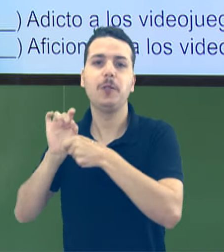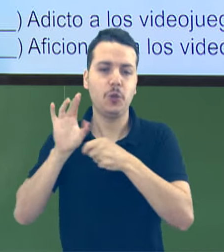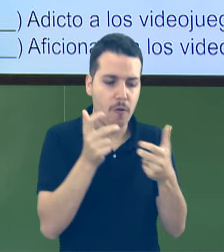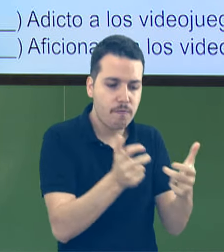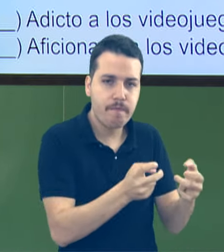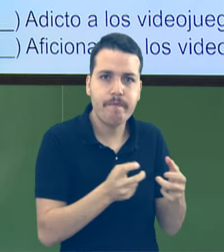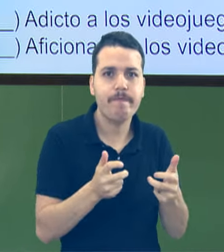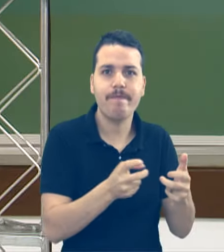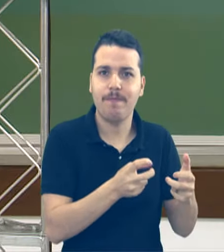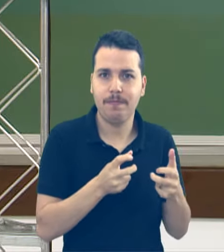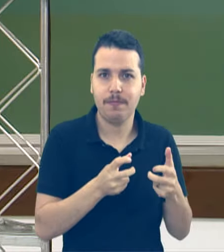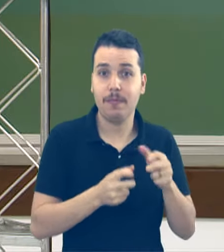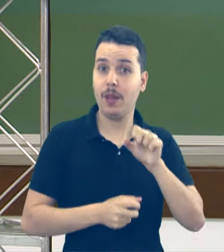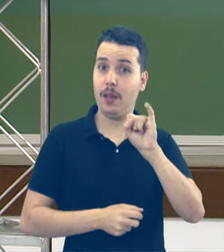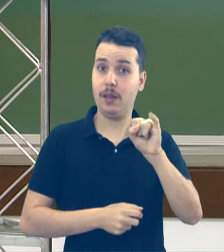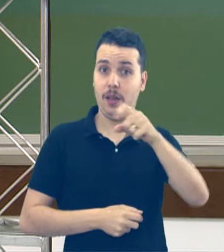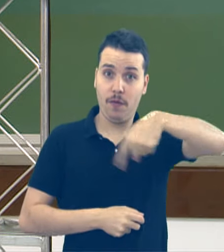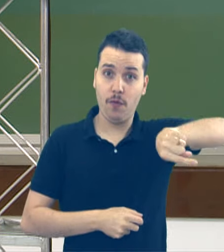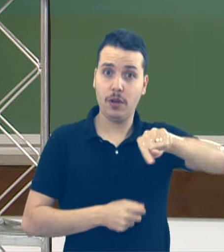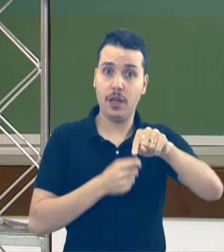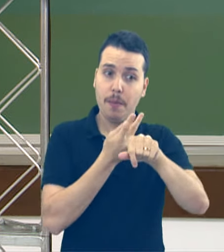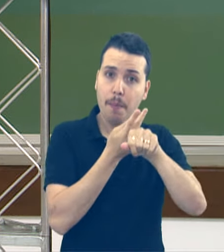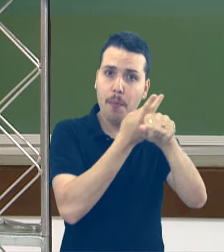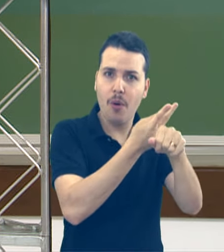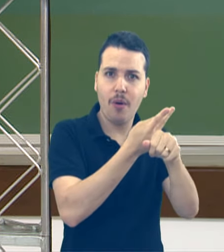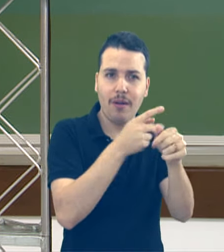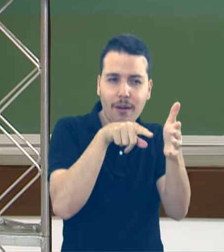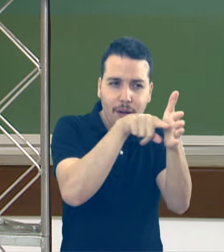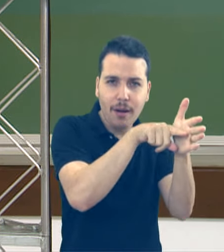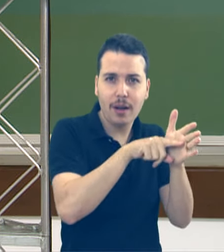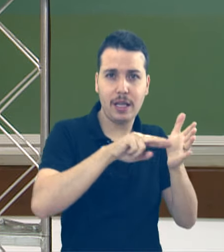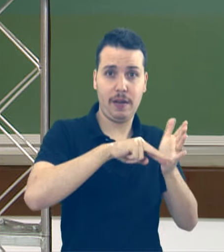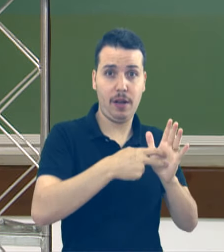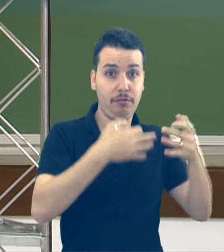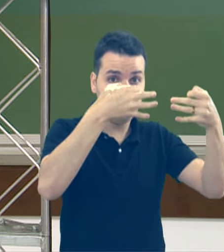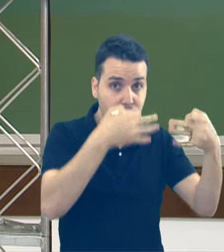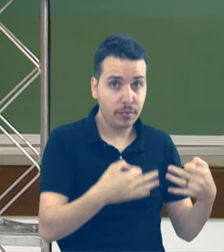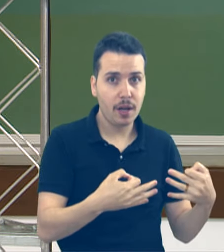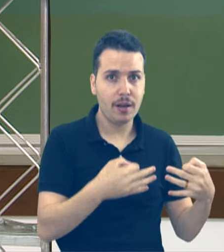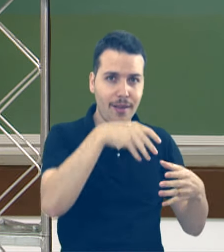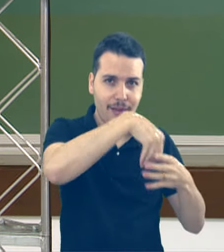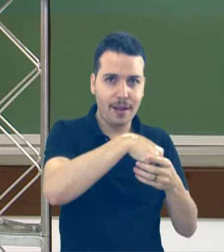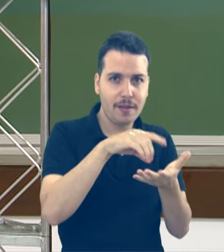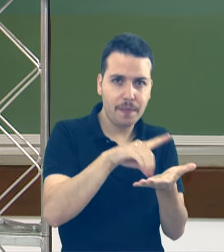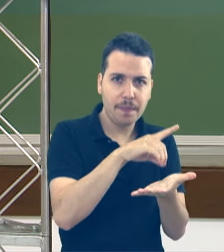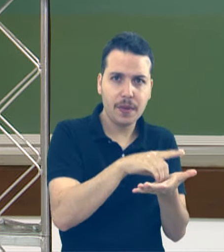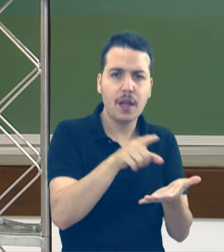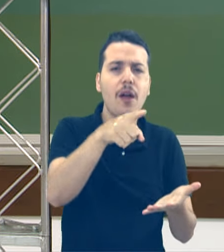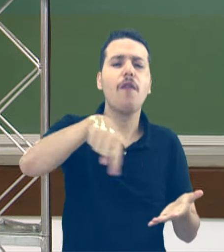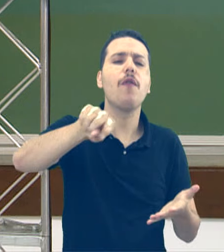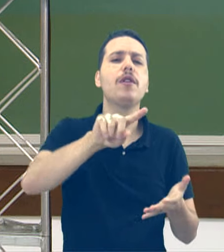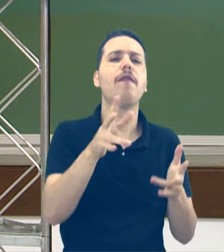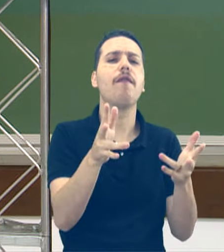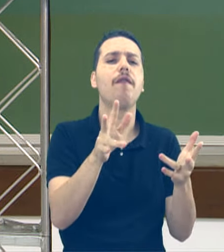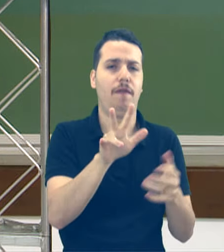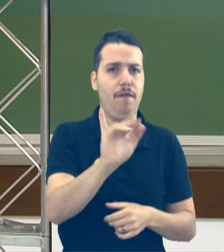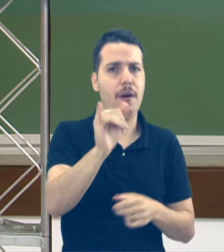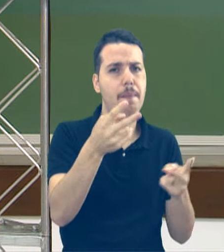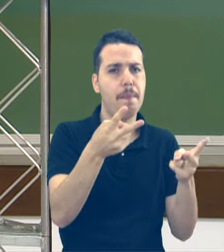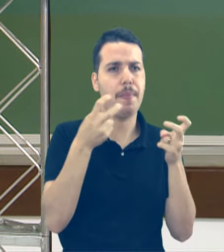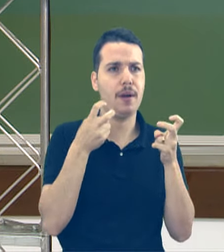vocês buscaram o significado correto dentro do dicionário, vocês vão verificar